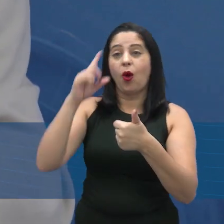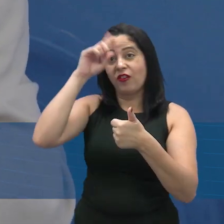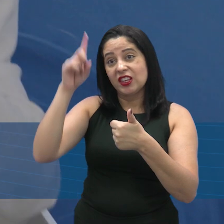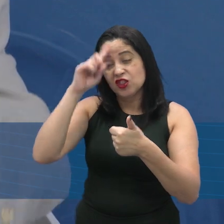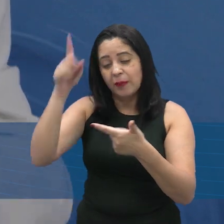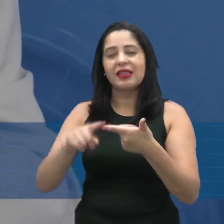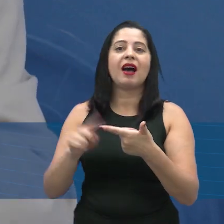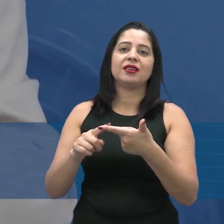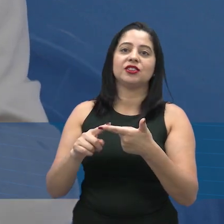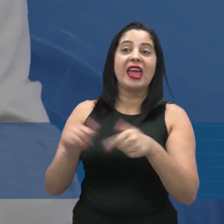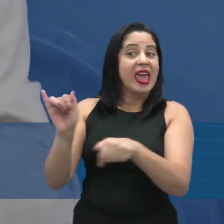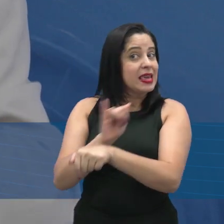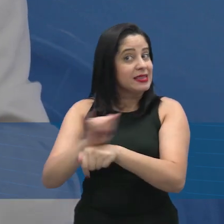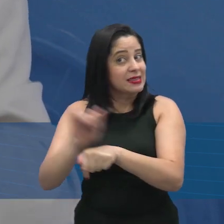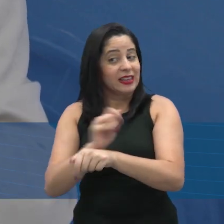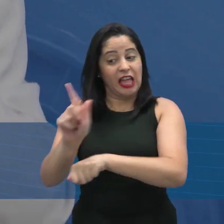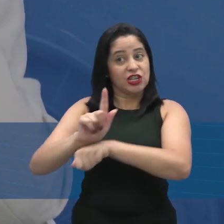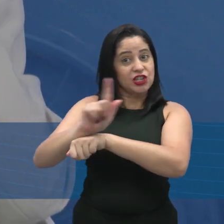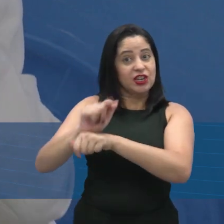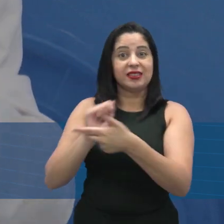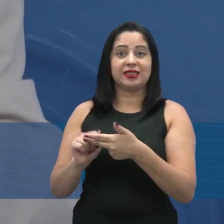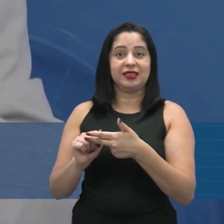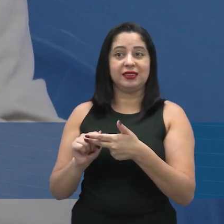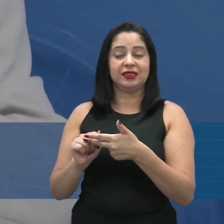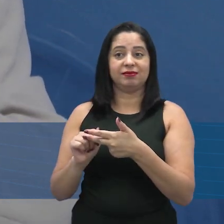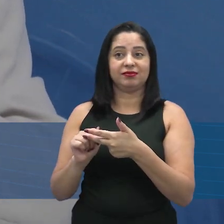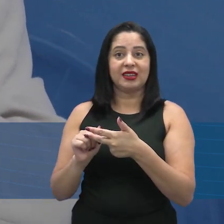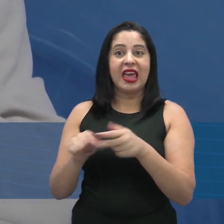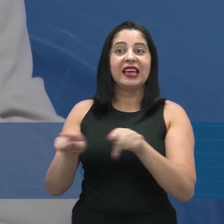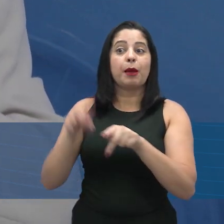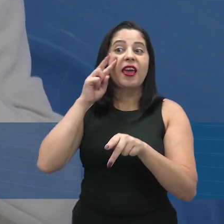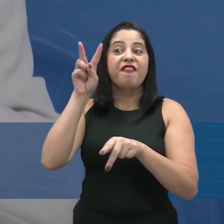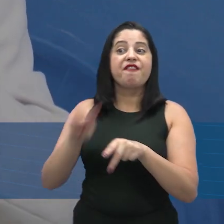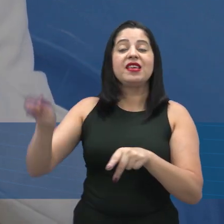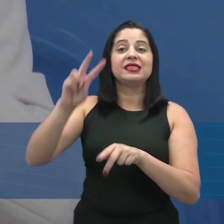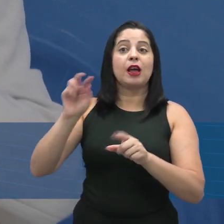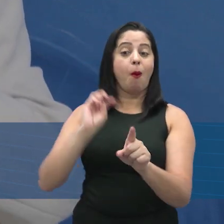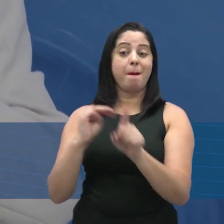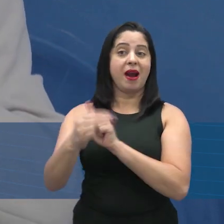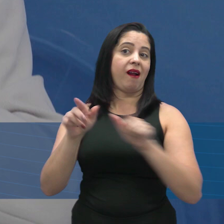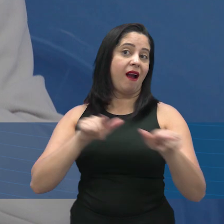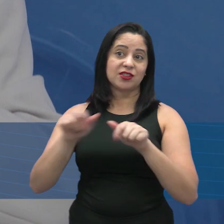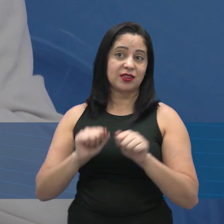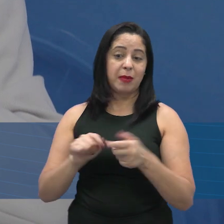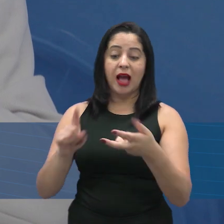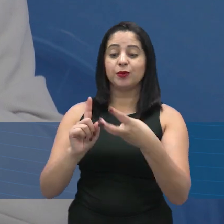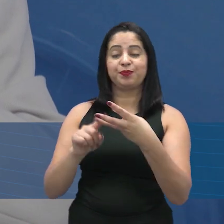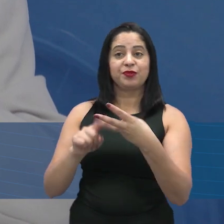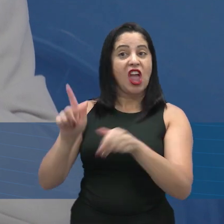criatividade, faltou ferramentas de gestão, faltou divisão de mercado, e principalmente de gestão